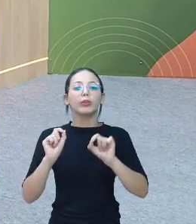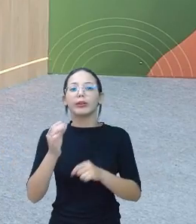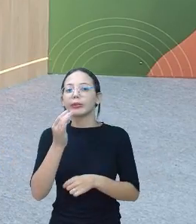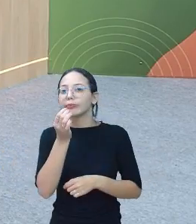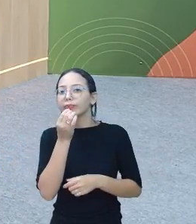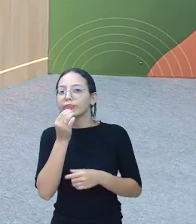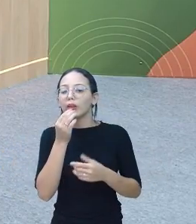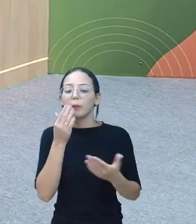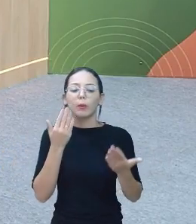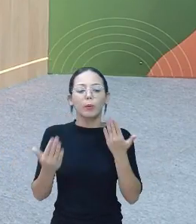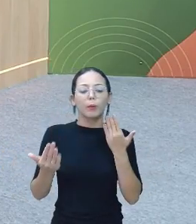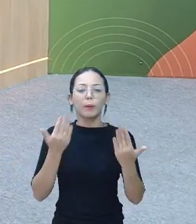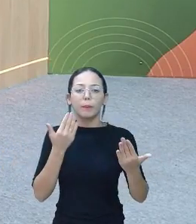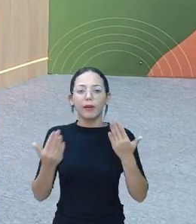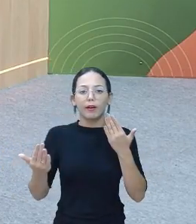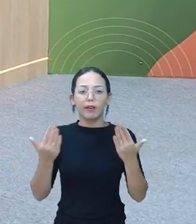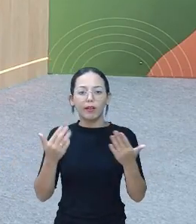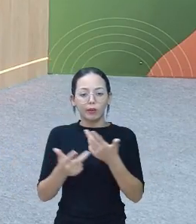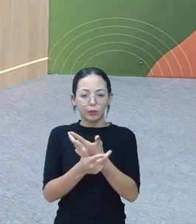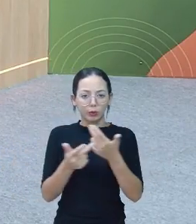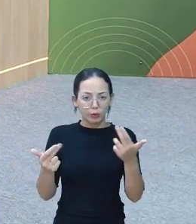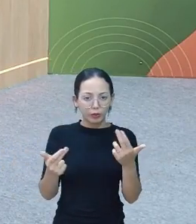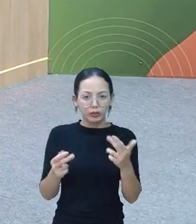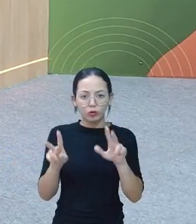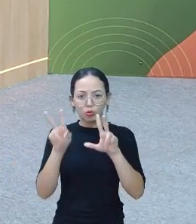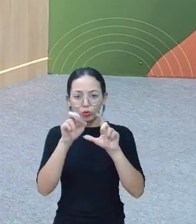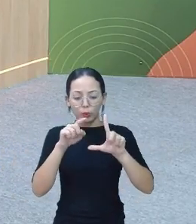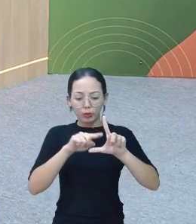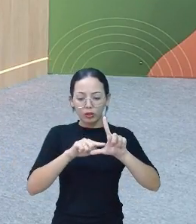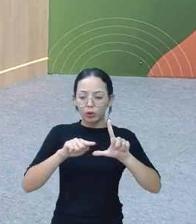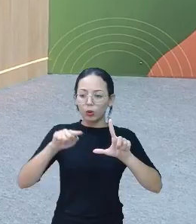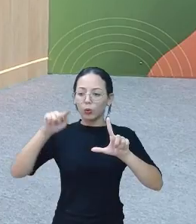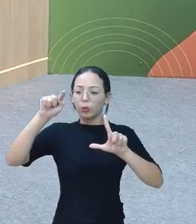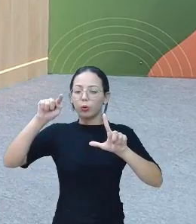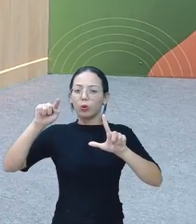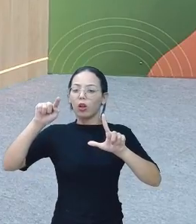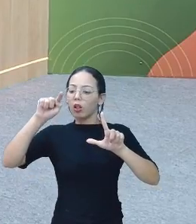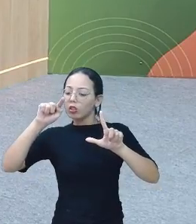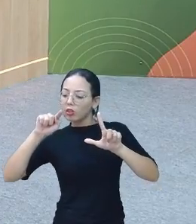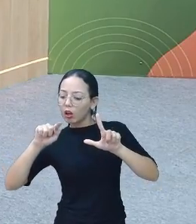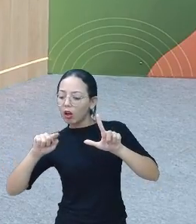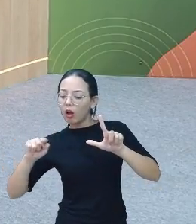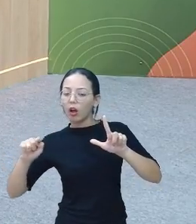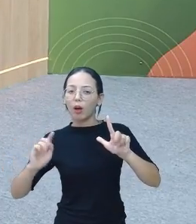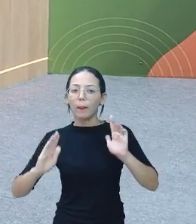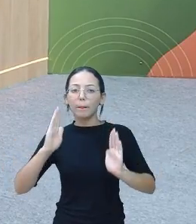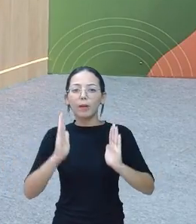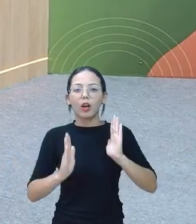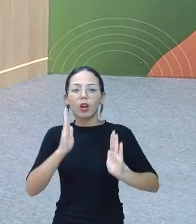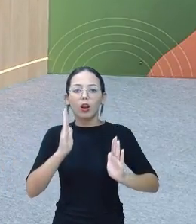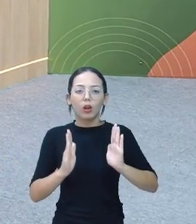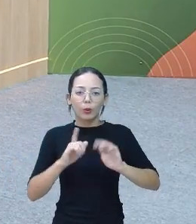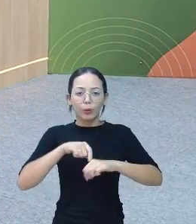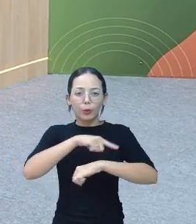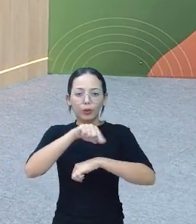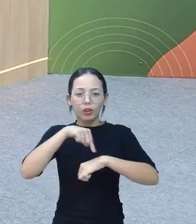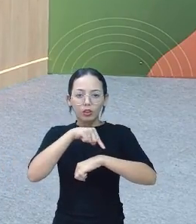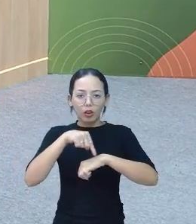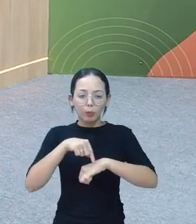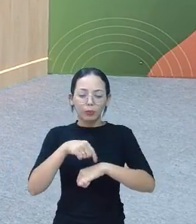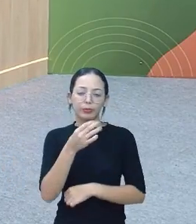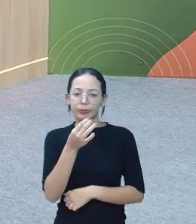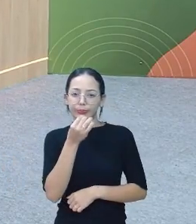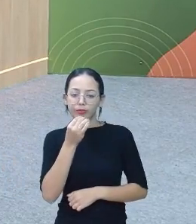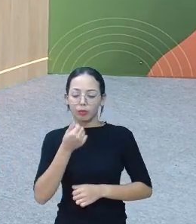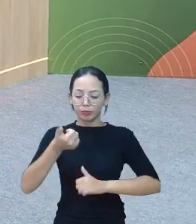você comparar algo com relação a crescer e decrescer num determinado período de tempo. Então, você vai